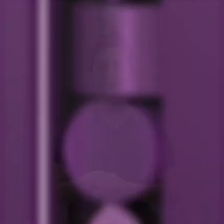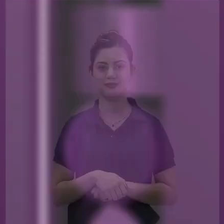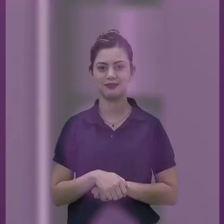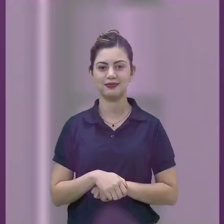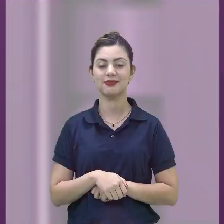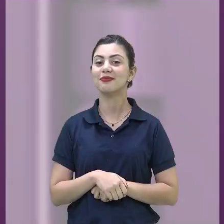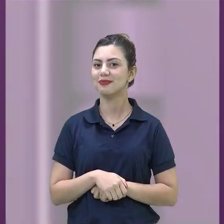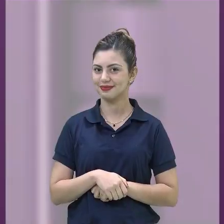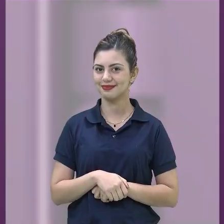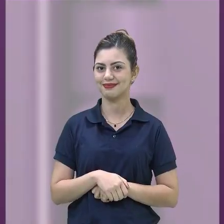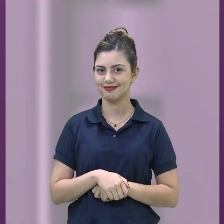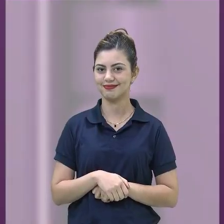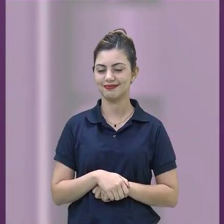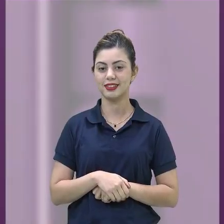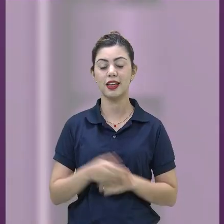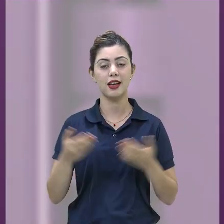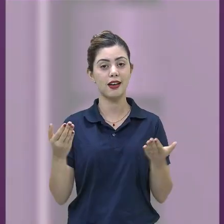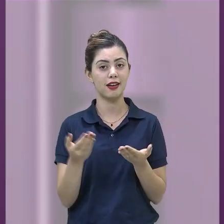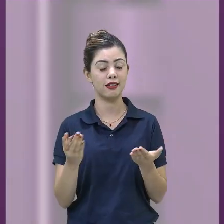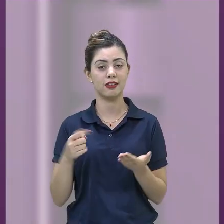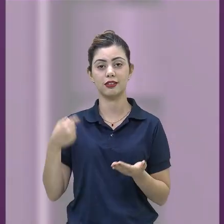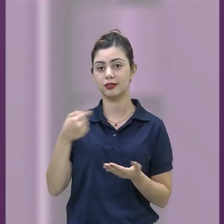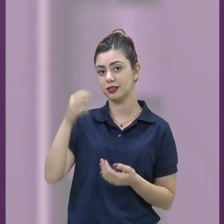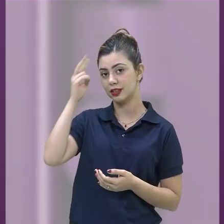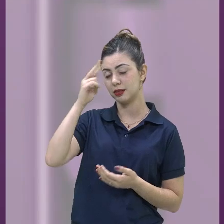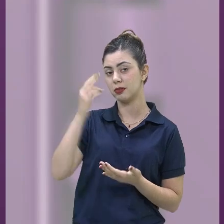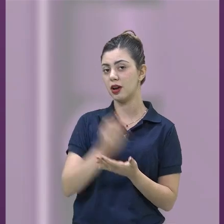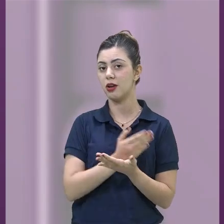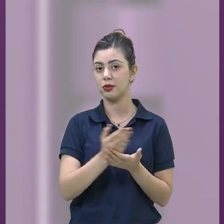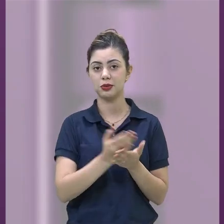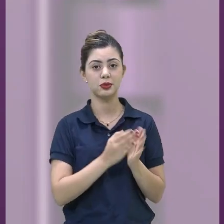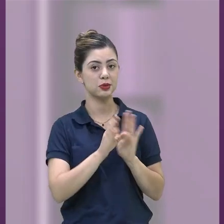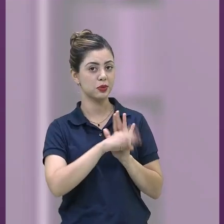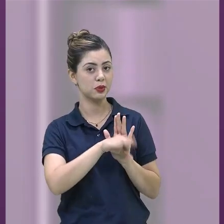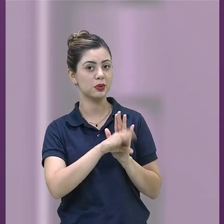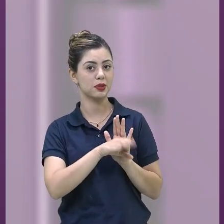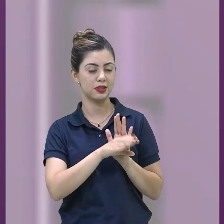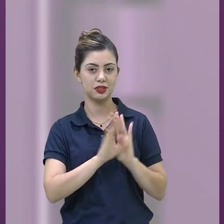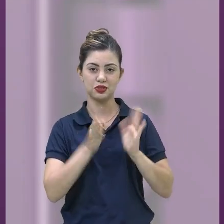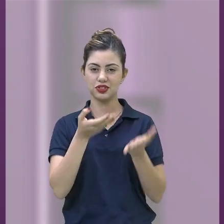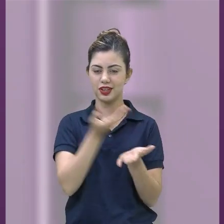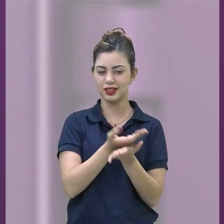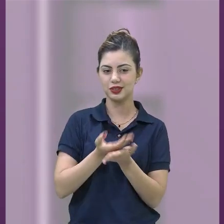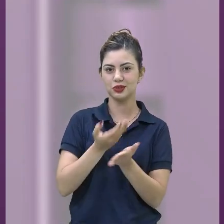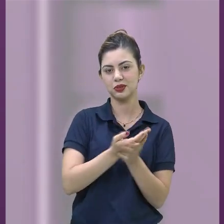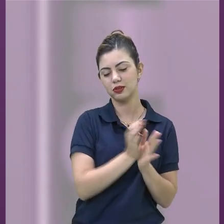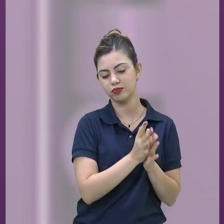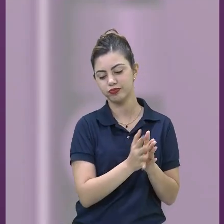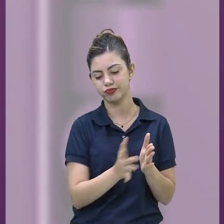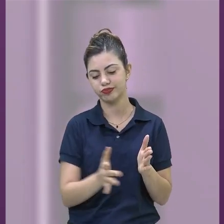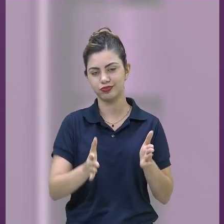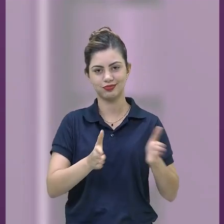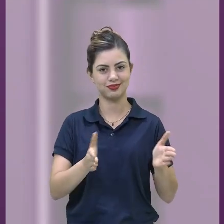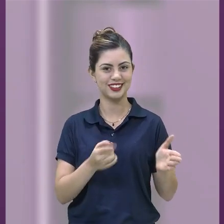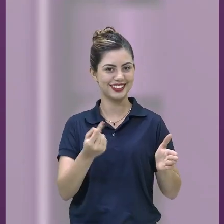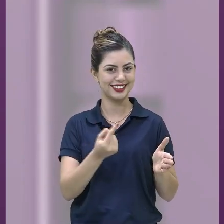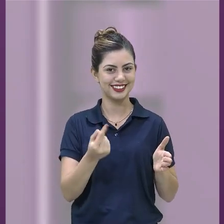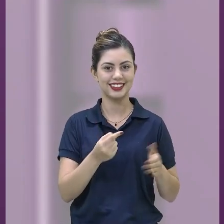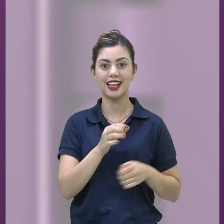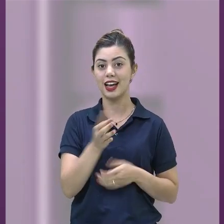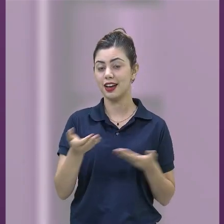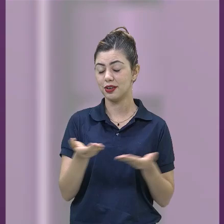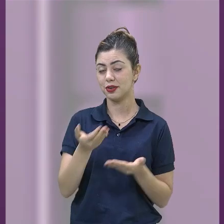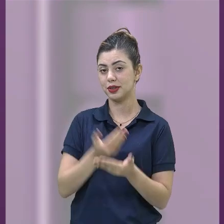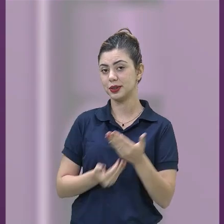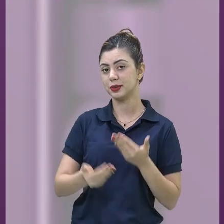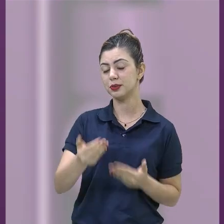Muito bem, vamos então relembrar alguns conceitos, apresentados aqui ao longo da nossa unidade, começando então